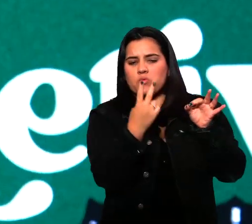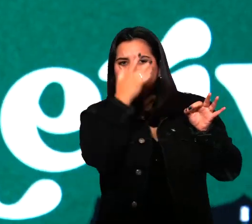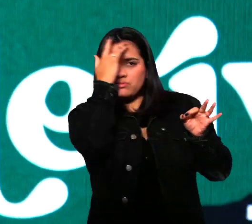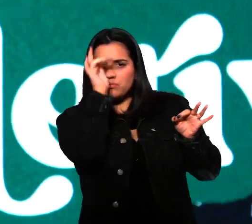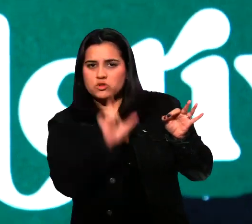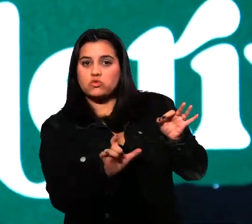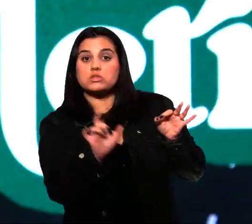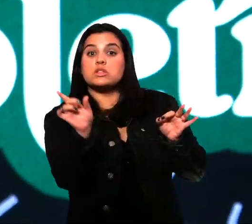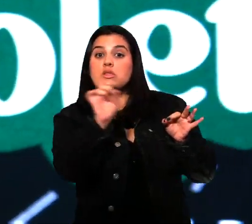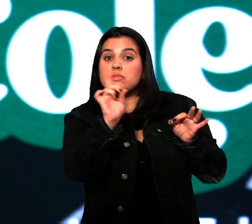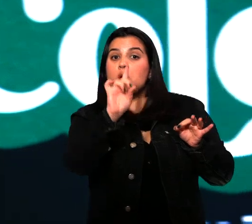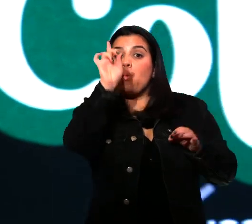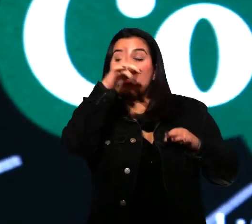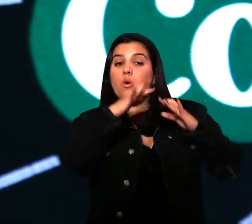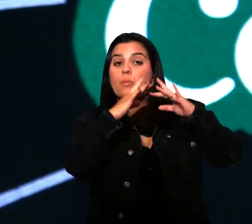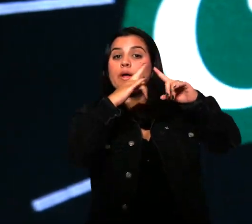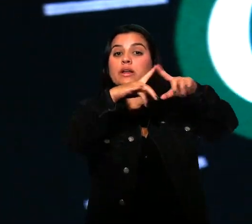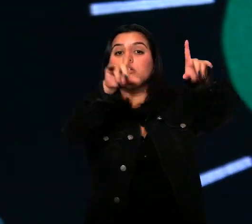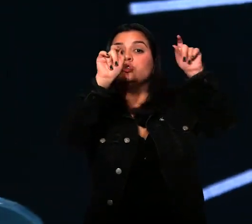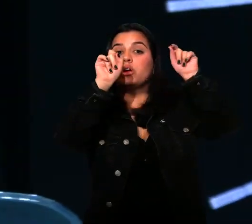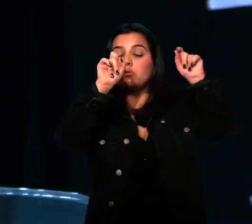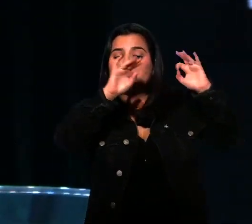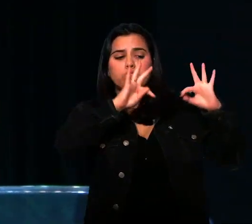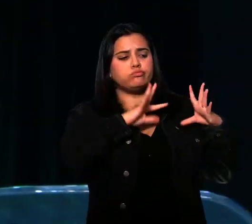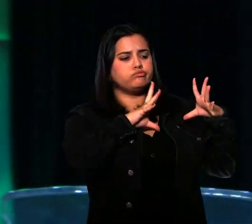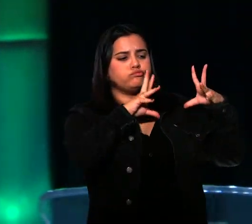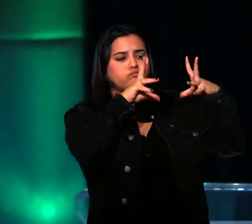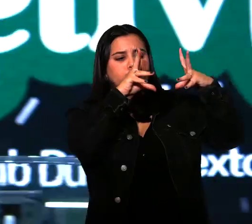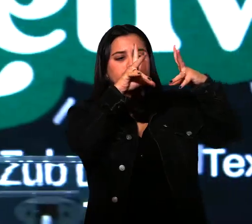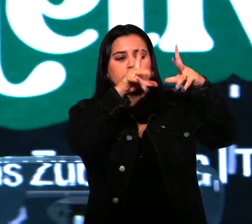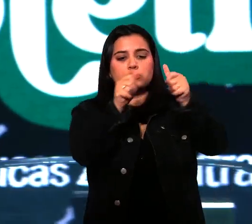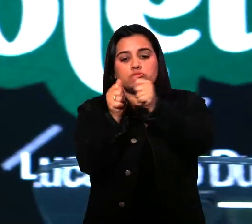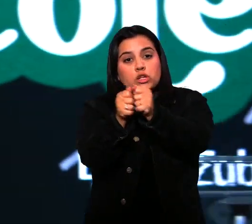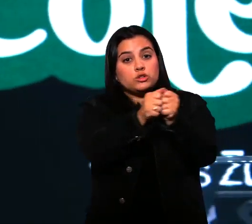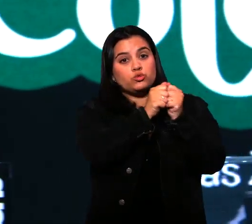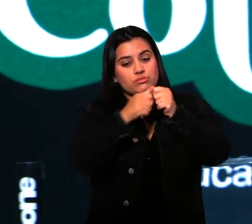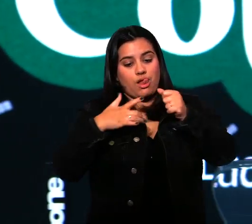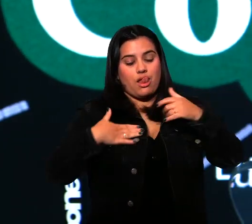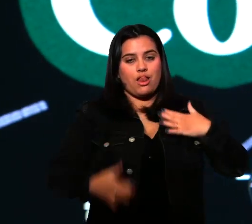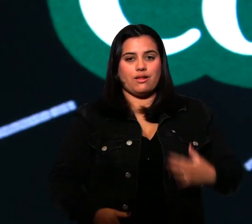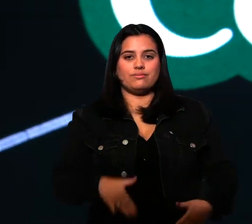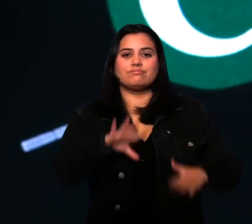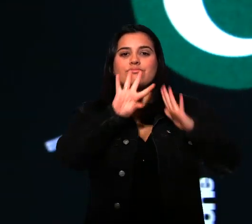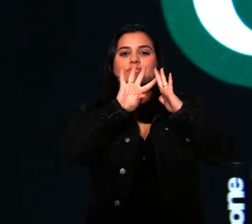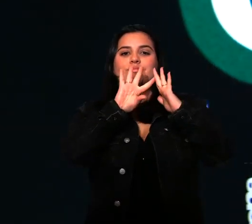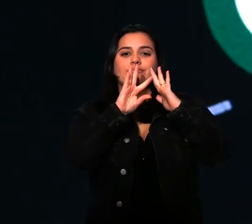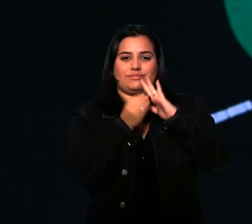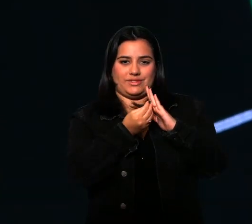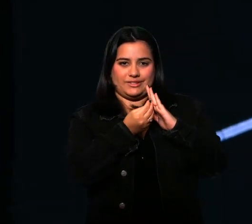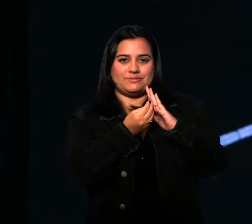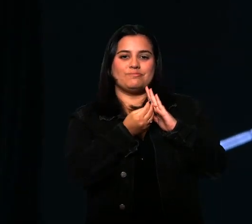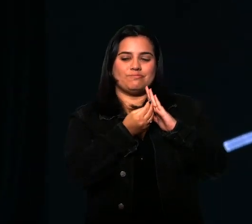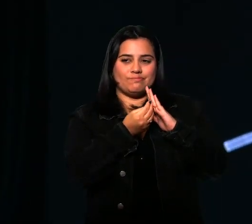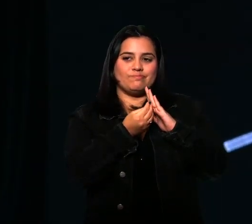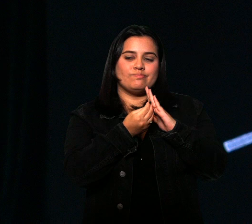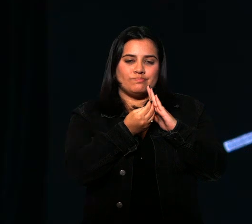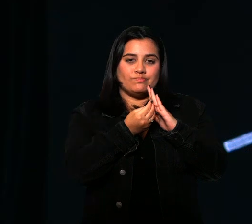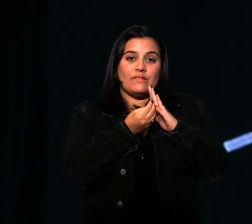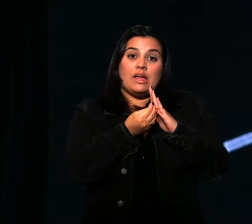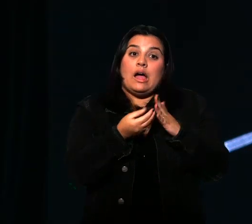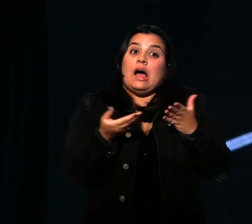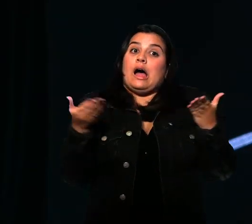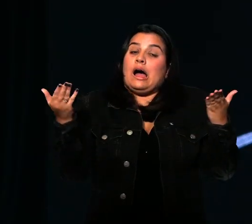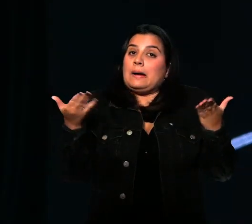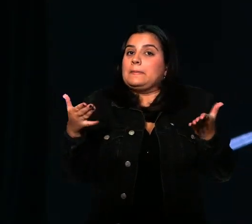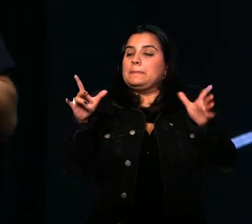coletividade numa igreja é formada por uma igreja toda junta, sendo o corpo de Cristo que se move em unidade. Agora, algo muito